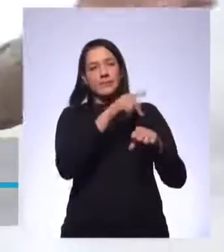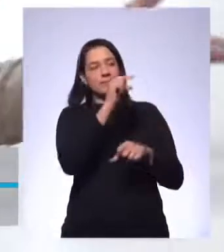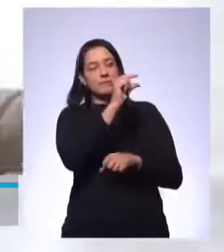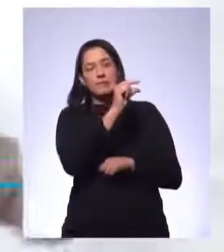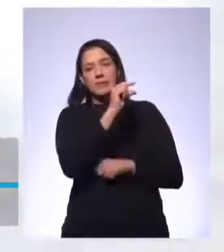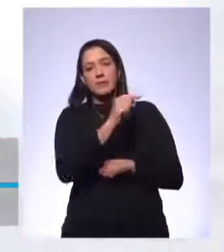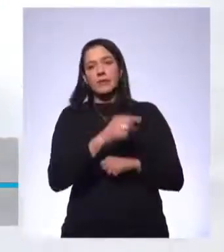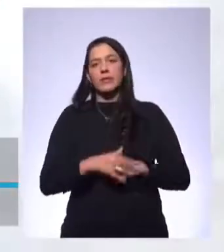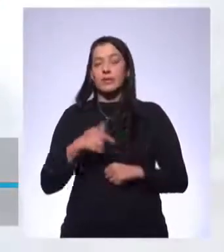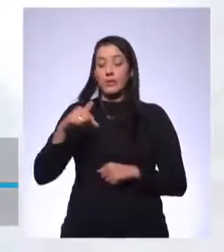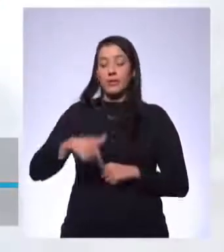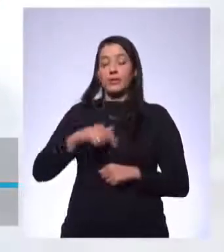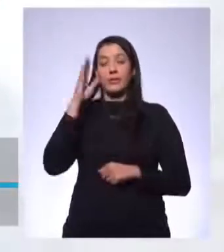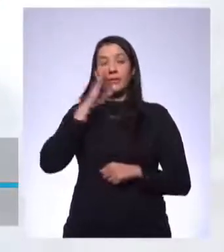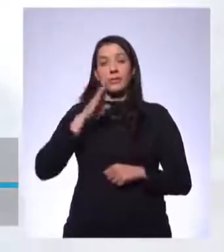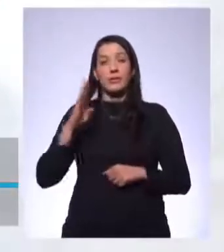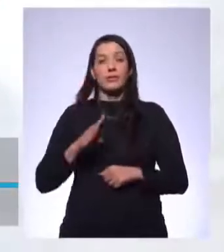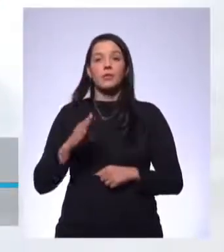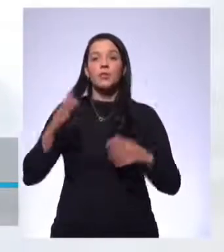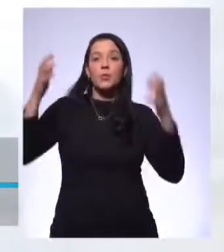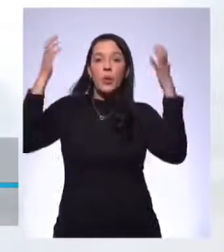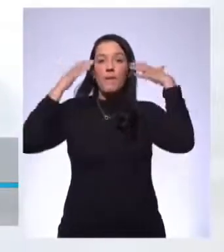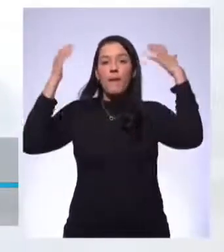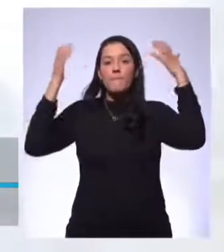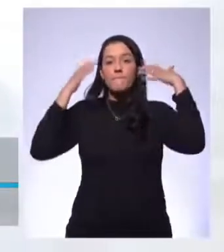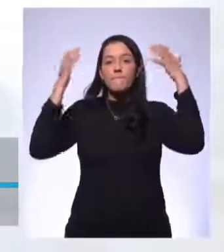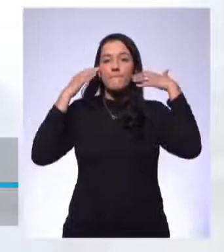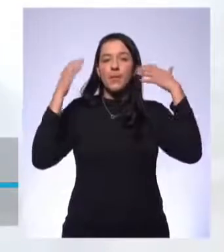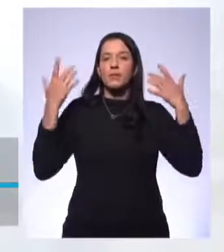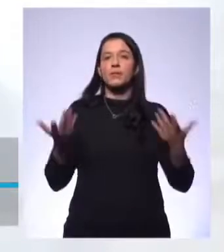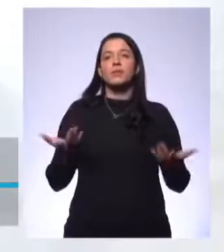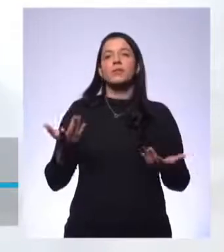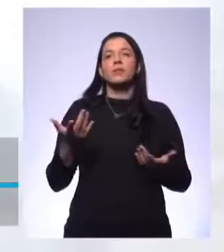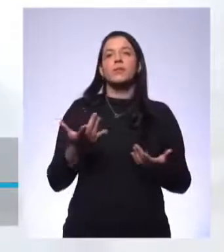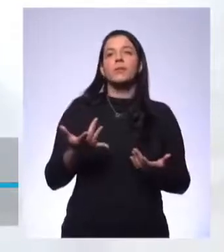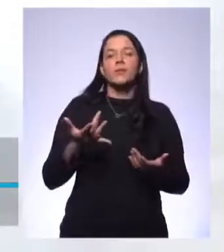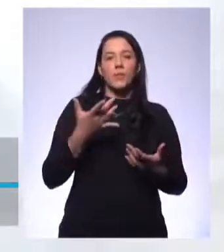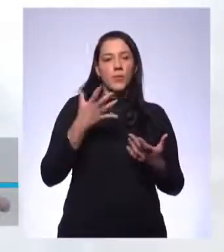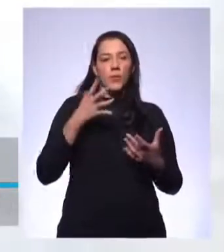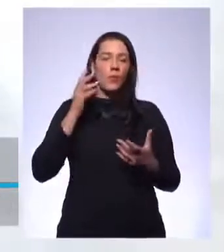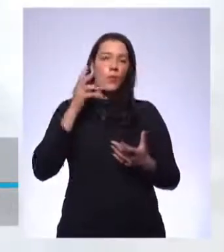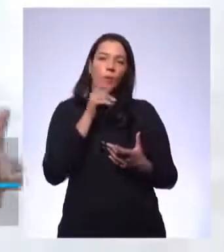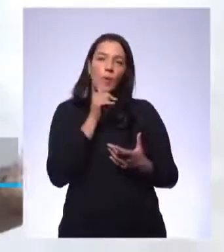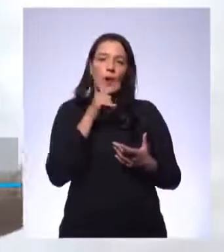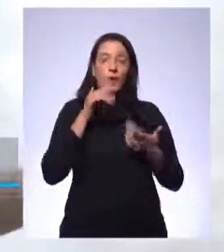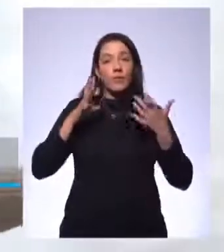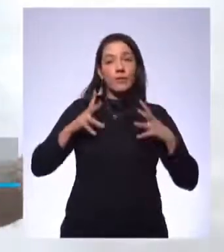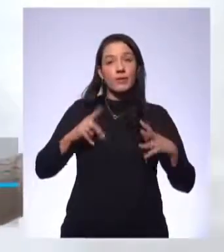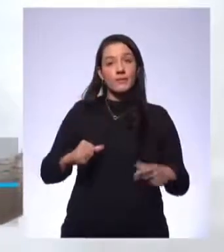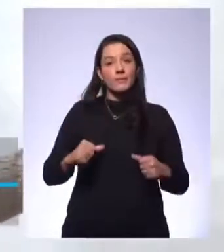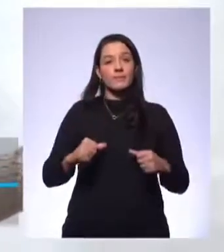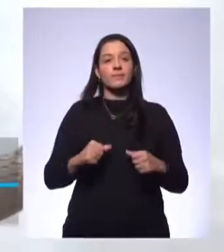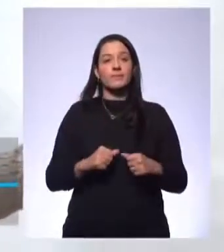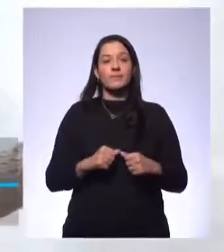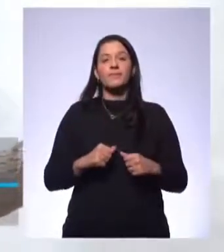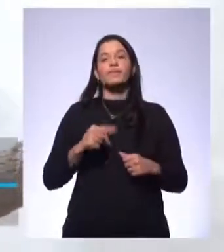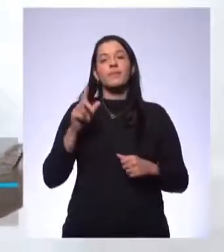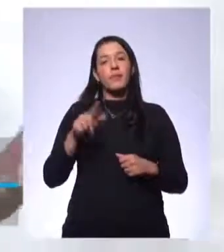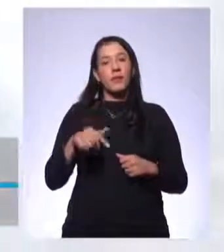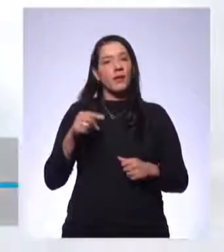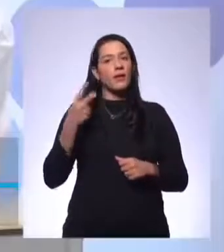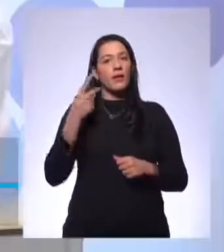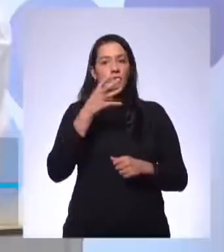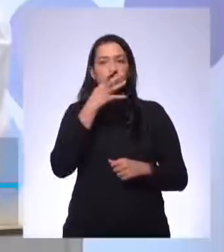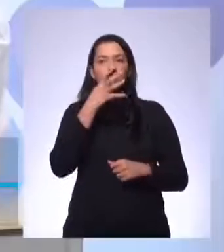assim que é um luxo a gente tomar banho com água potável e tudo mais, e é. E esse tipo de aspecto é que a gente tem que levantar na aula de ciências, né, professor Joel?